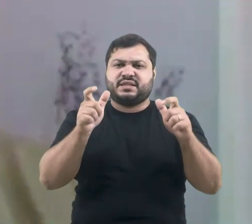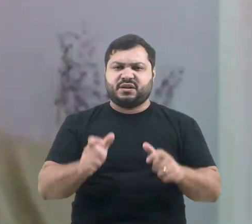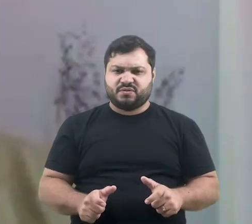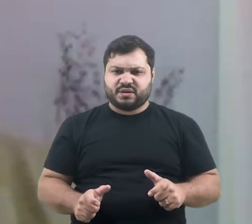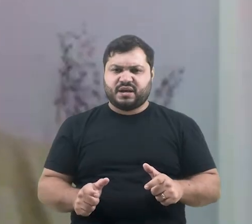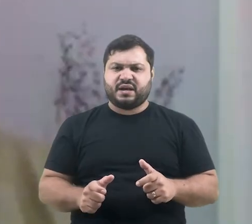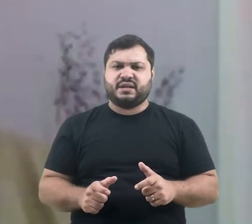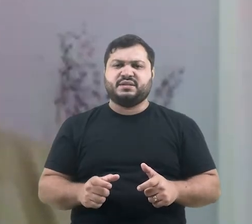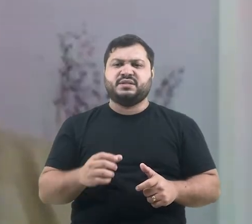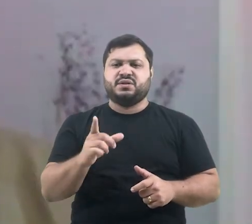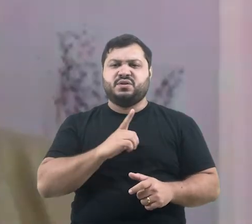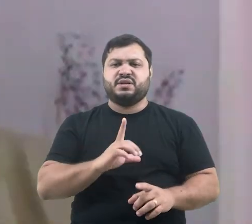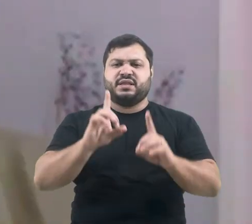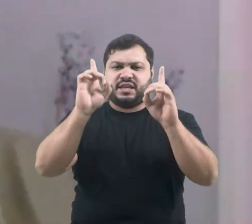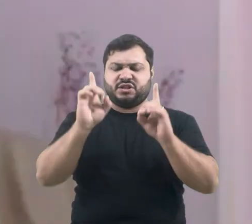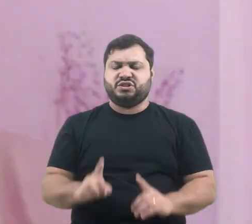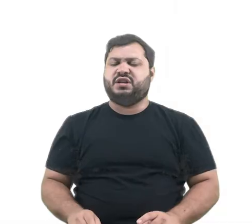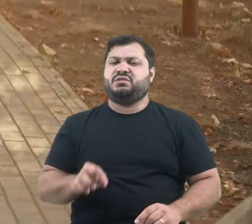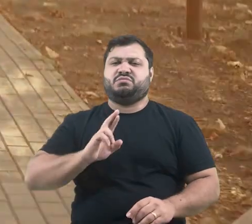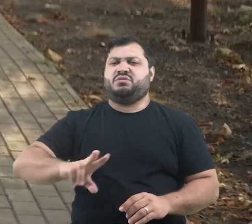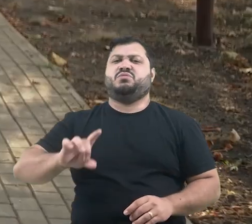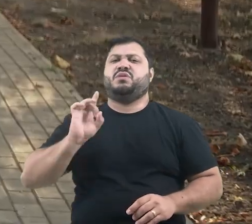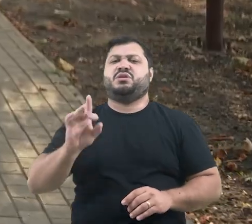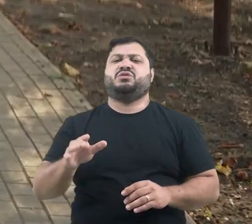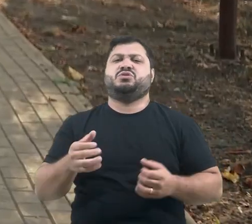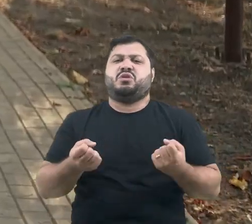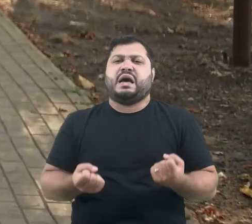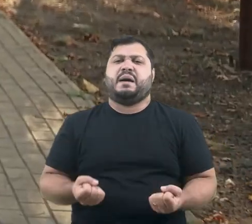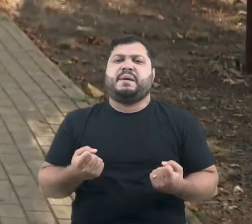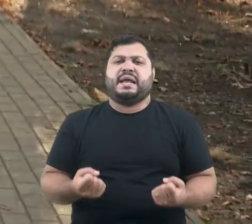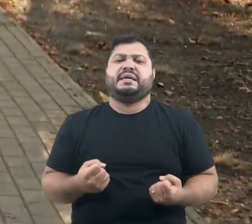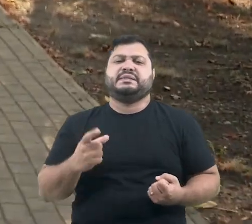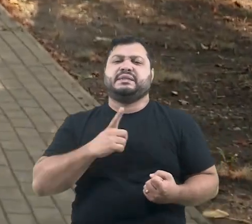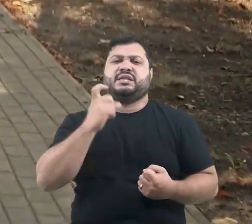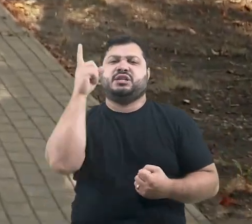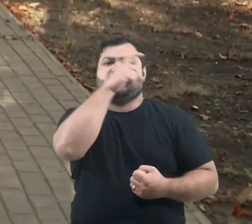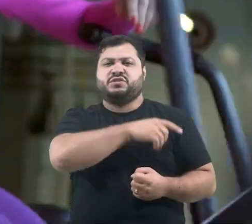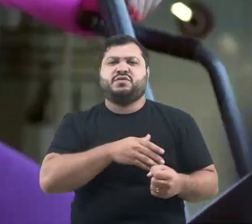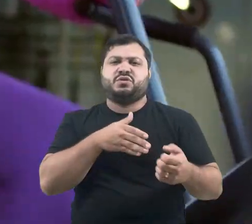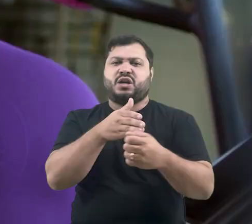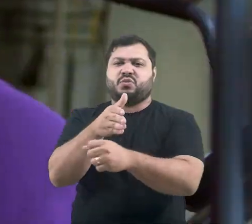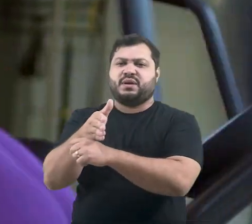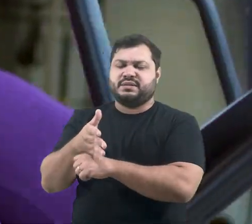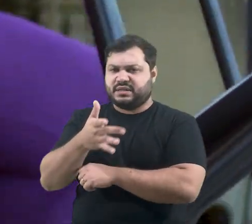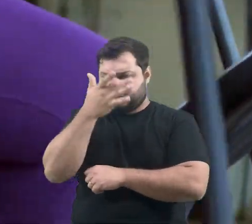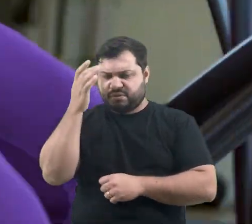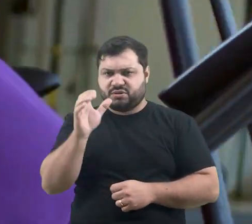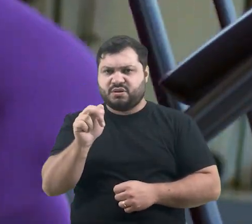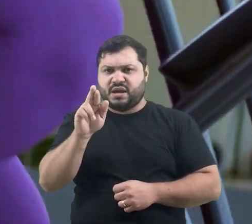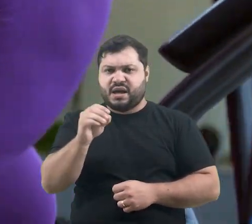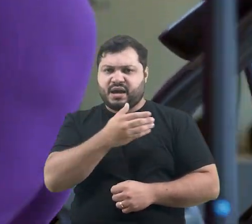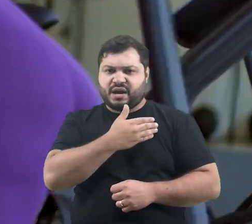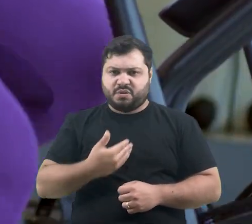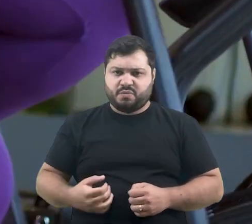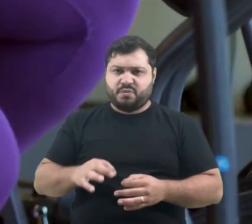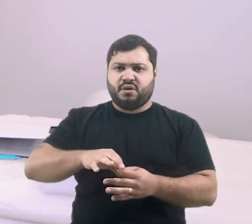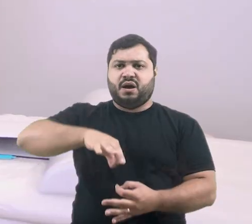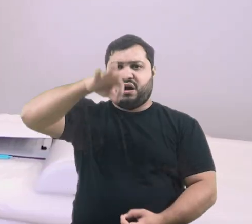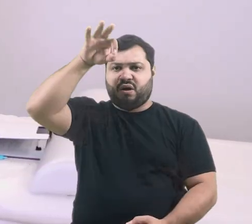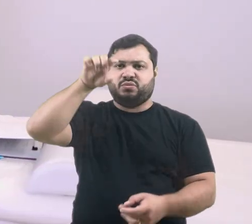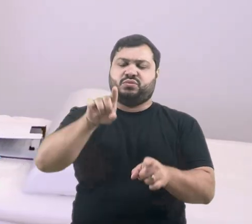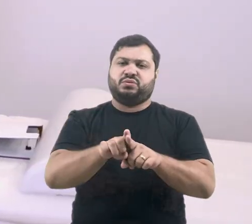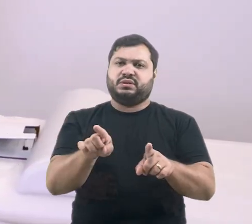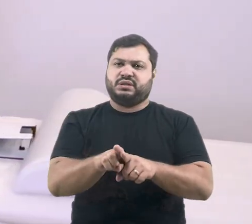acessar lugares aos quais temos direito. E não é somente a balança que tem dificultado o acesso de pessoas a cargos públicos.